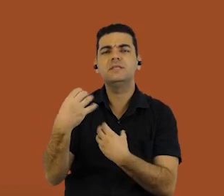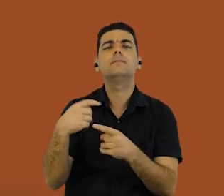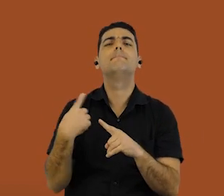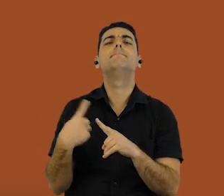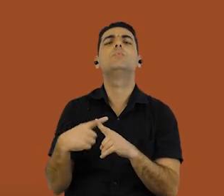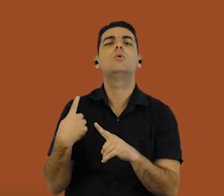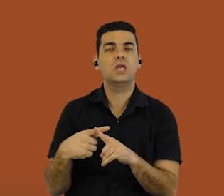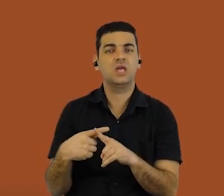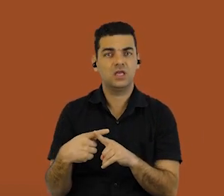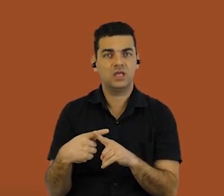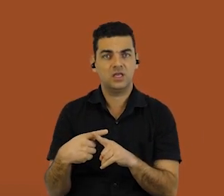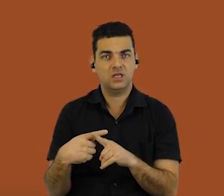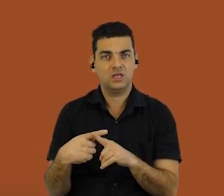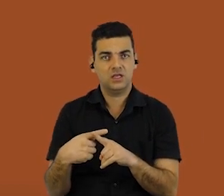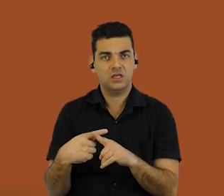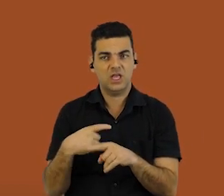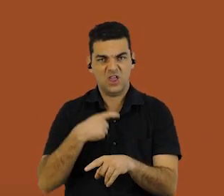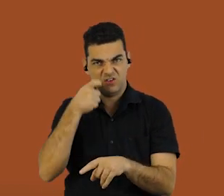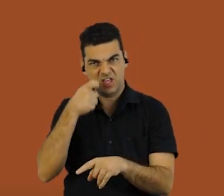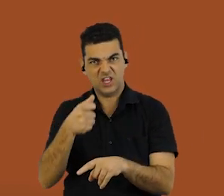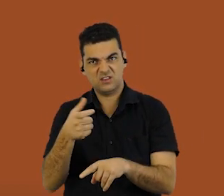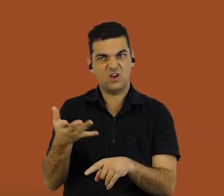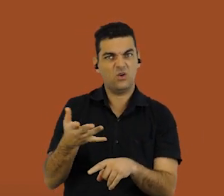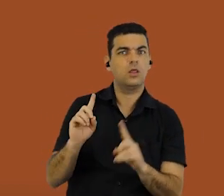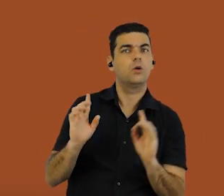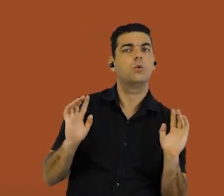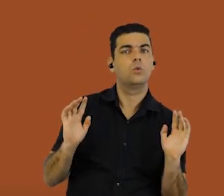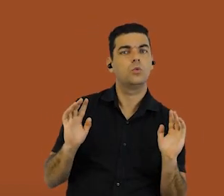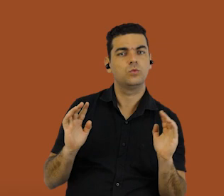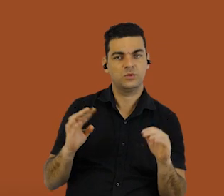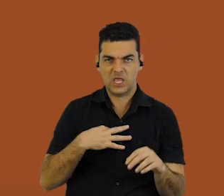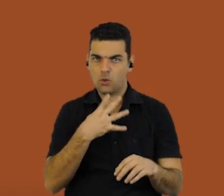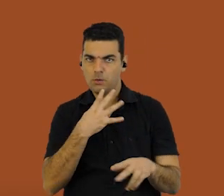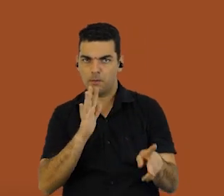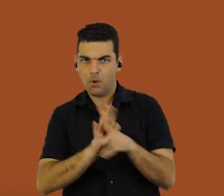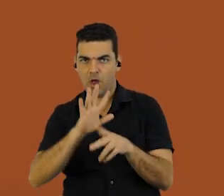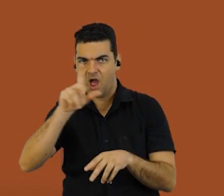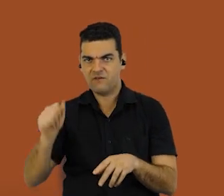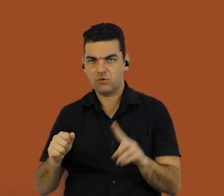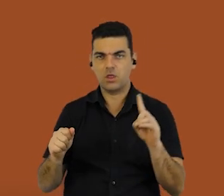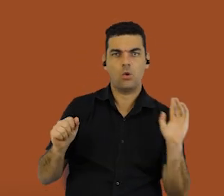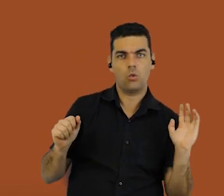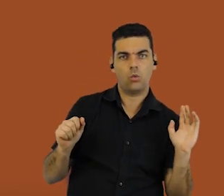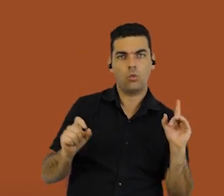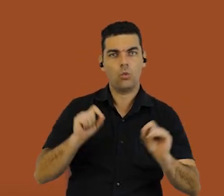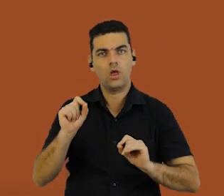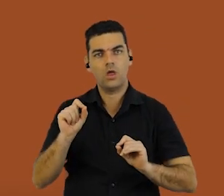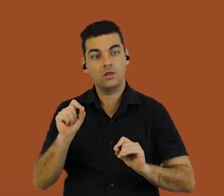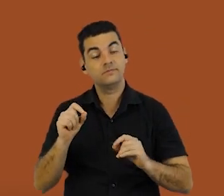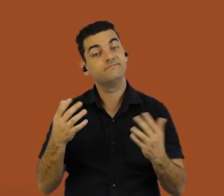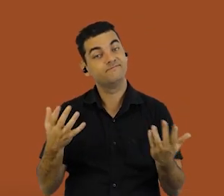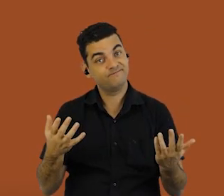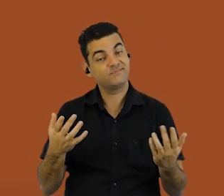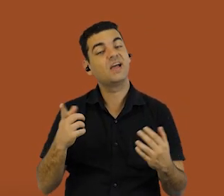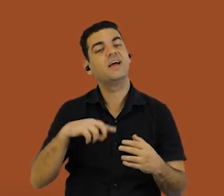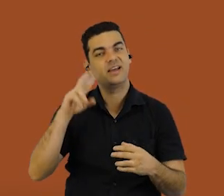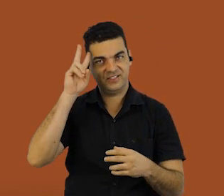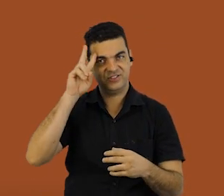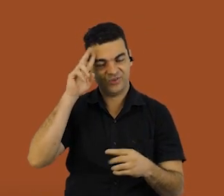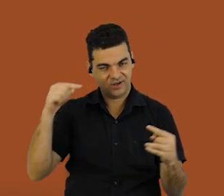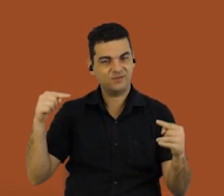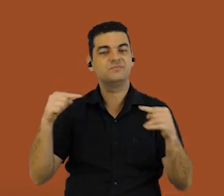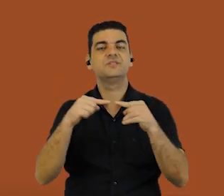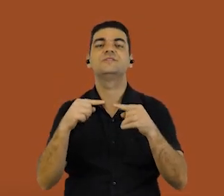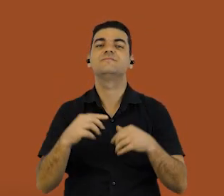montado? A quem ele interessa? Por que os saberes africanos não estão ali? Então, a história entra em todas